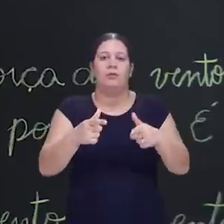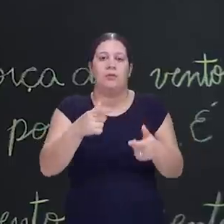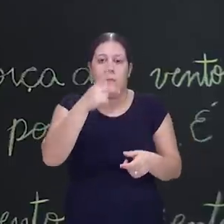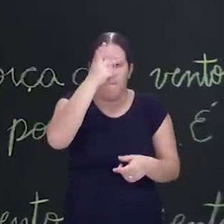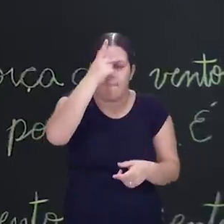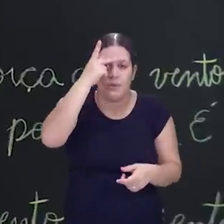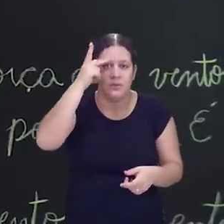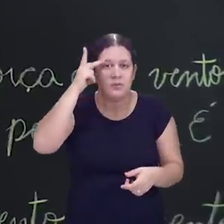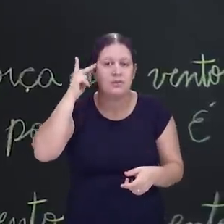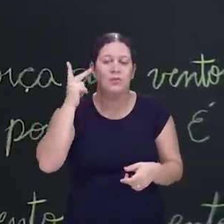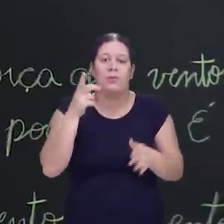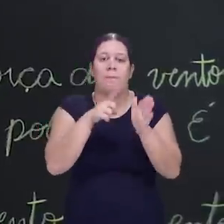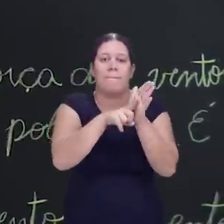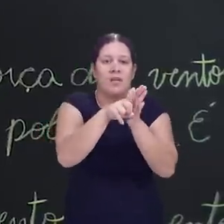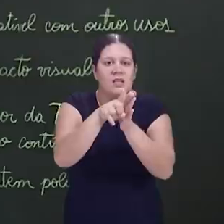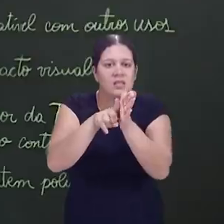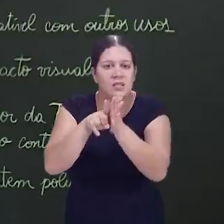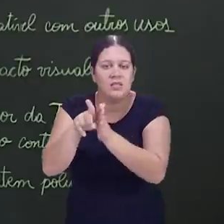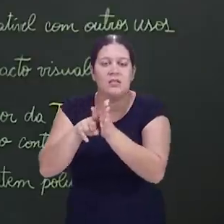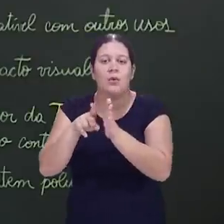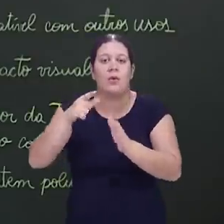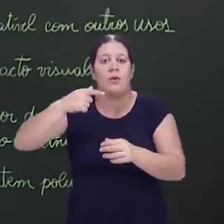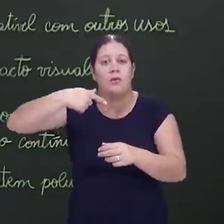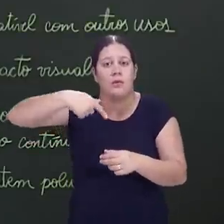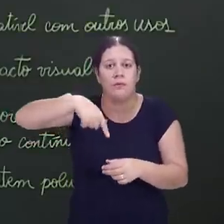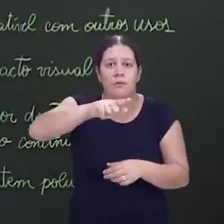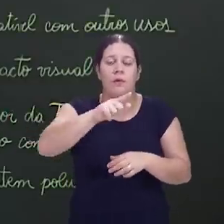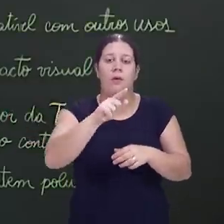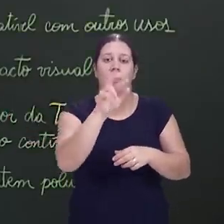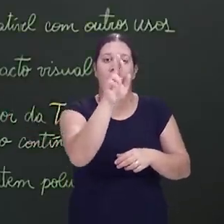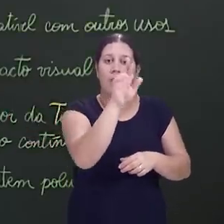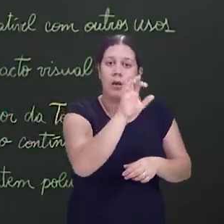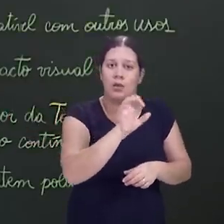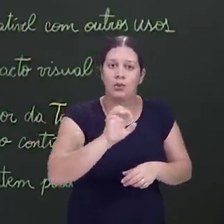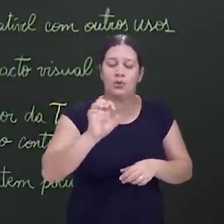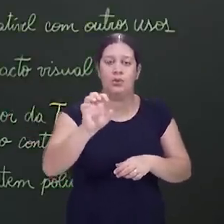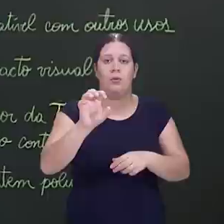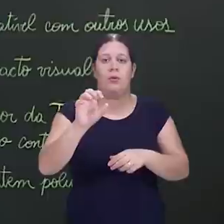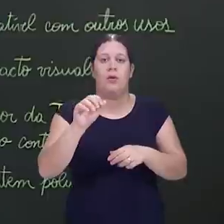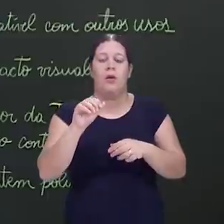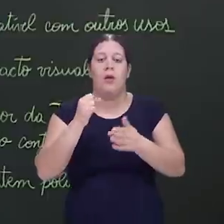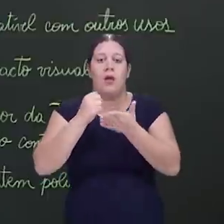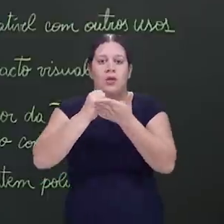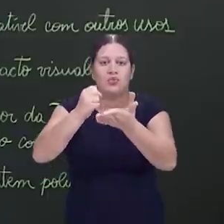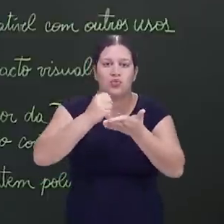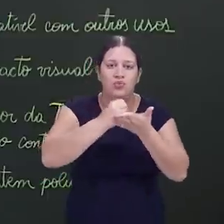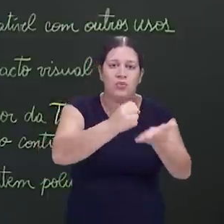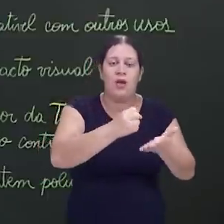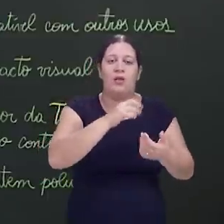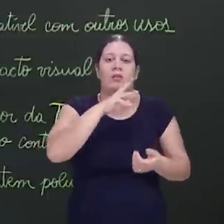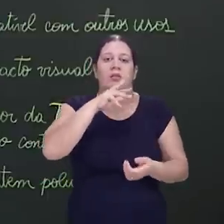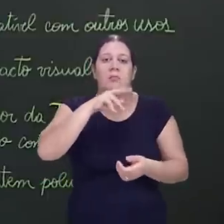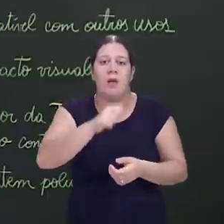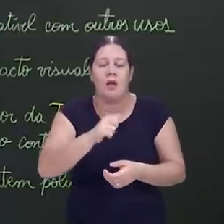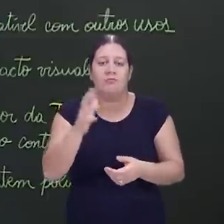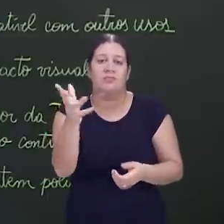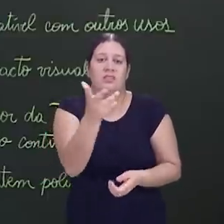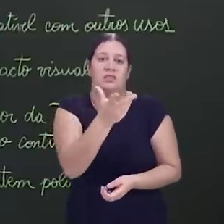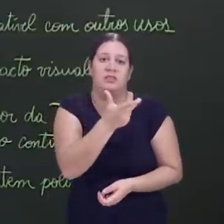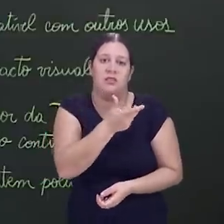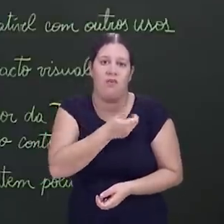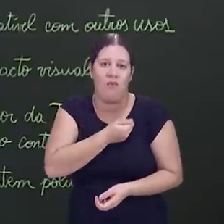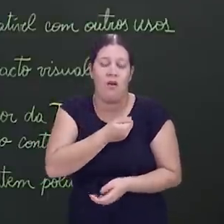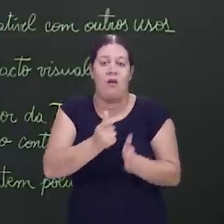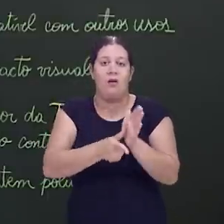agências ambientais, de institutos de pesquisa, que vão a essas regiões antes para retirar uma série de espécies, o que dá para salvar